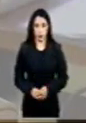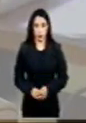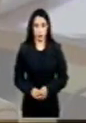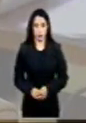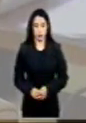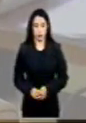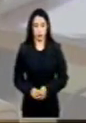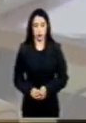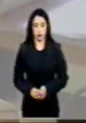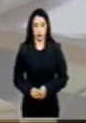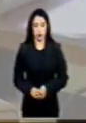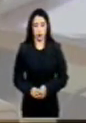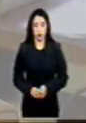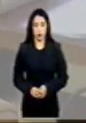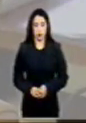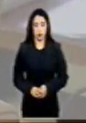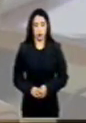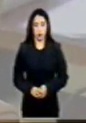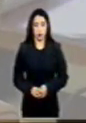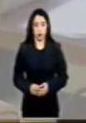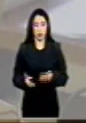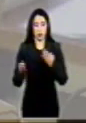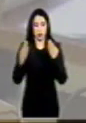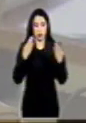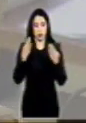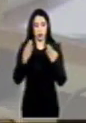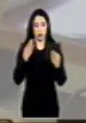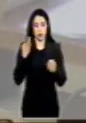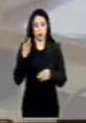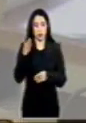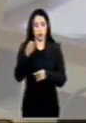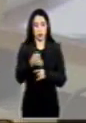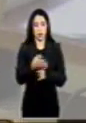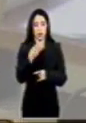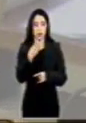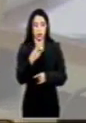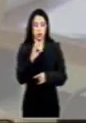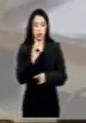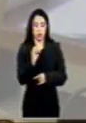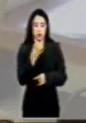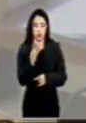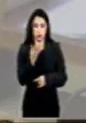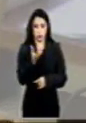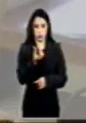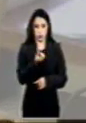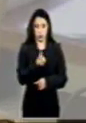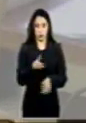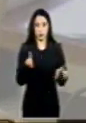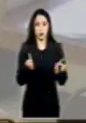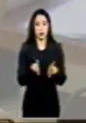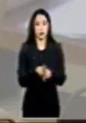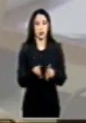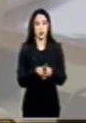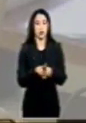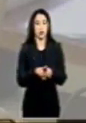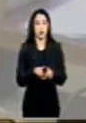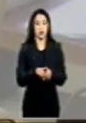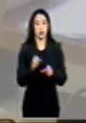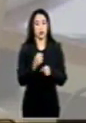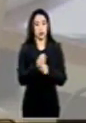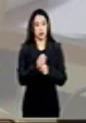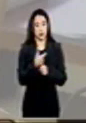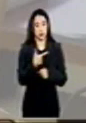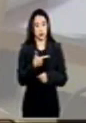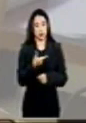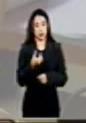que reputo paradigmático na ação direta em constitucionalidade 3046, também apreciado em 2004 por este tribunal